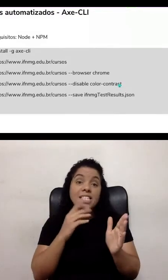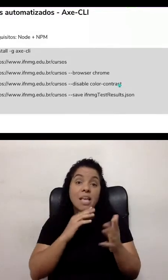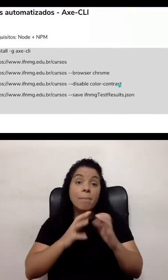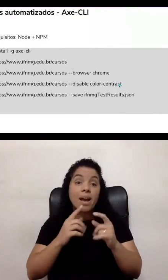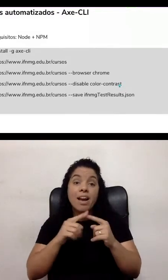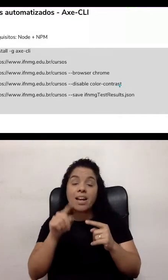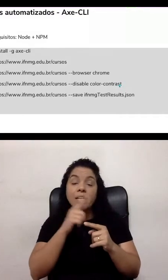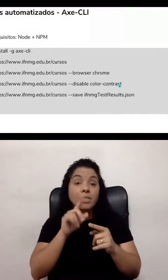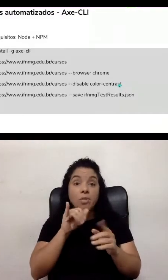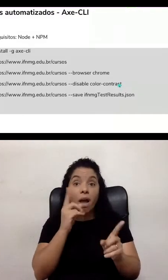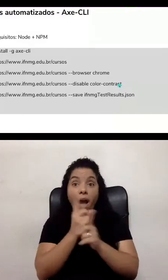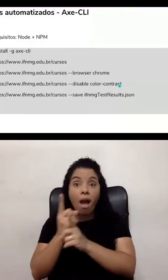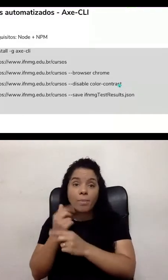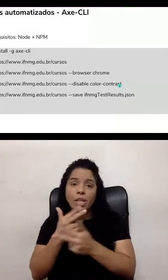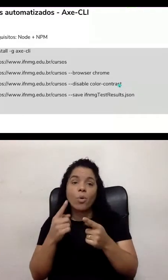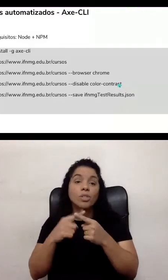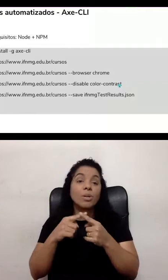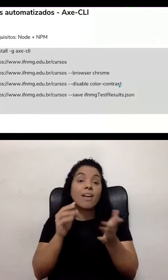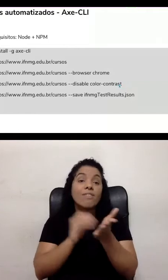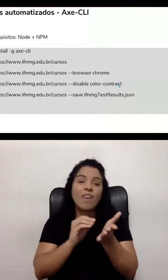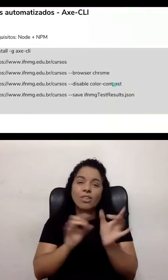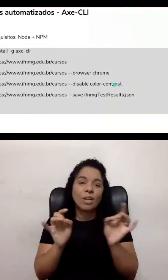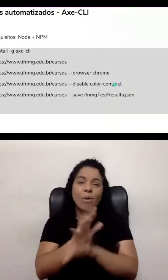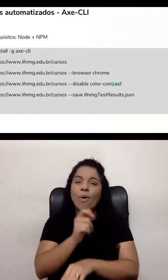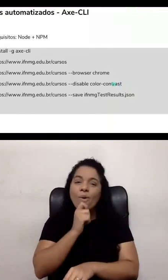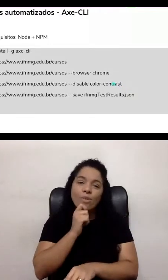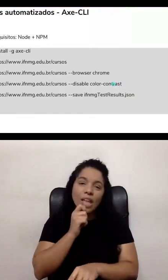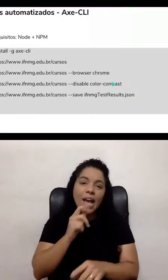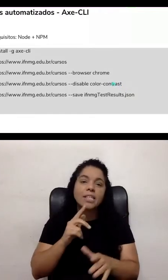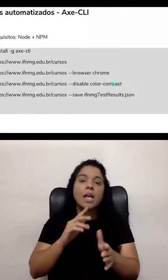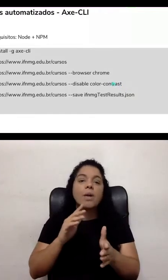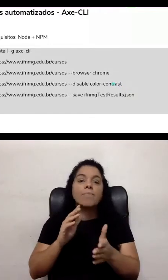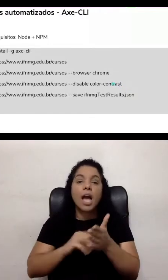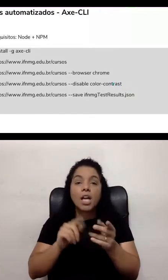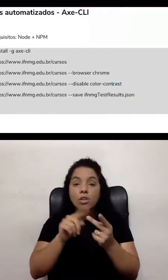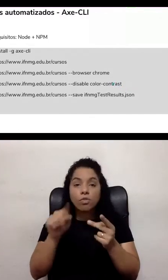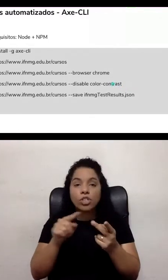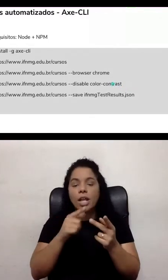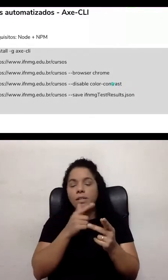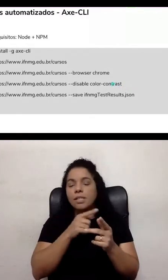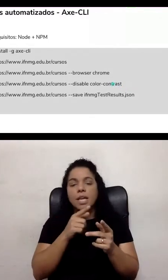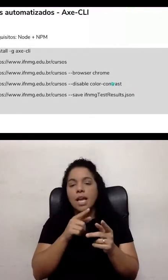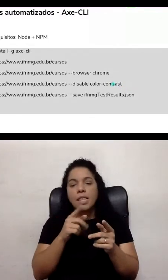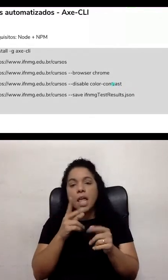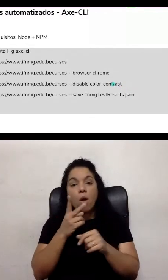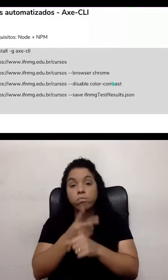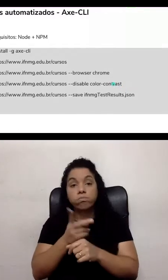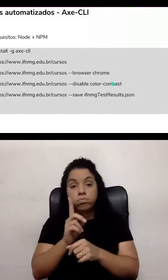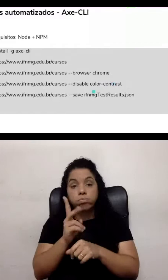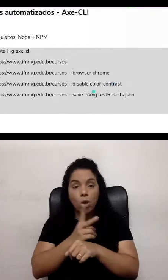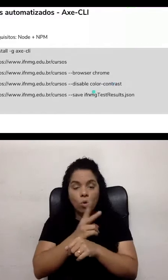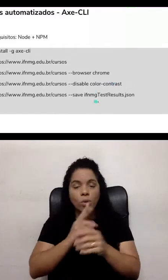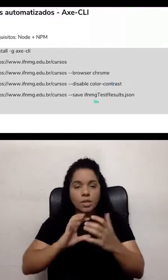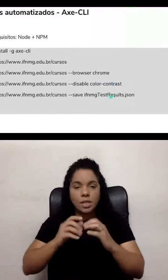não fez o que tinha que ser feito. Então, eu vou tirar isso daqui e ele não acha esses bugs, tá? Outra coisa muito